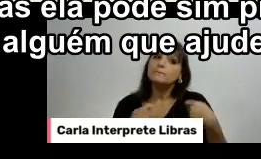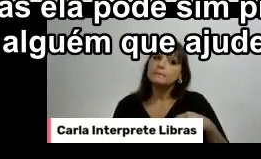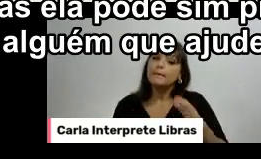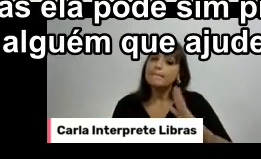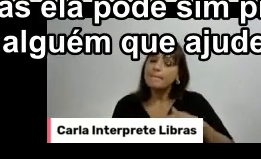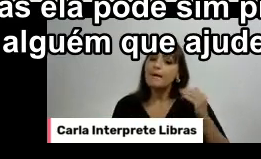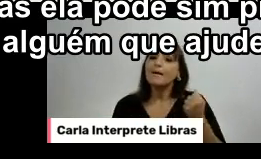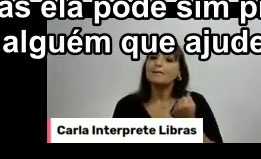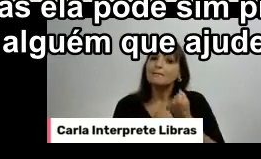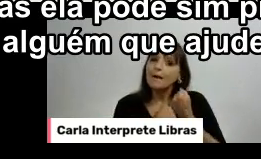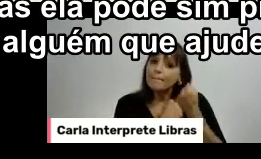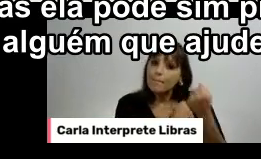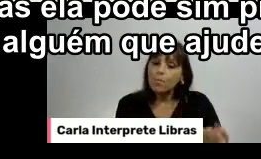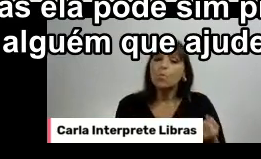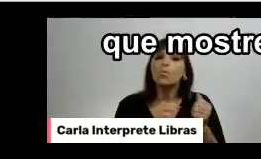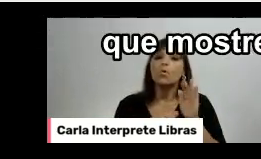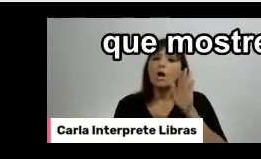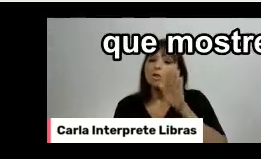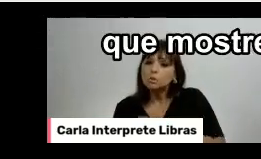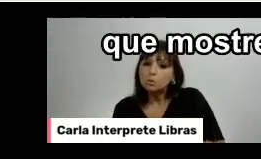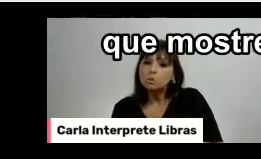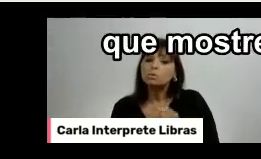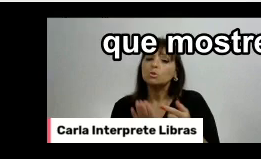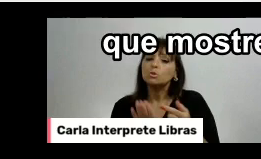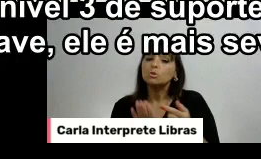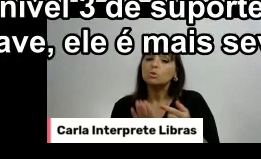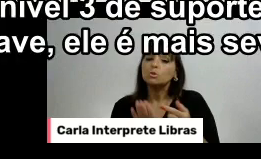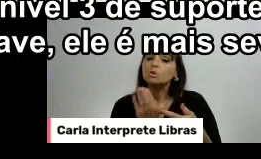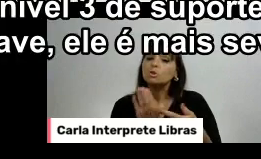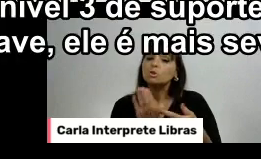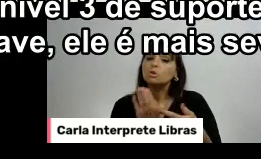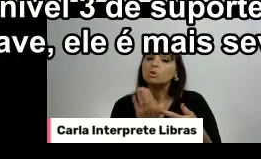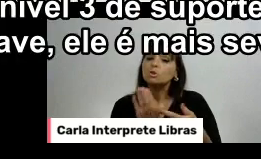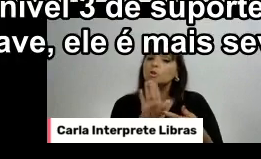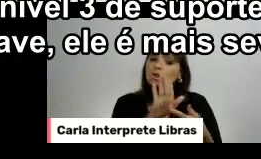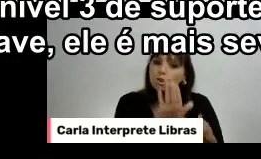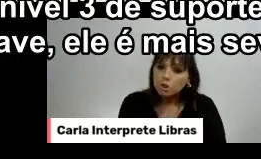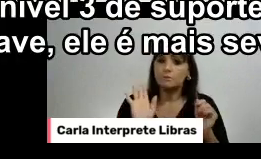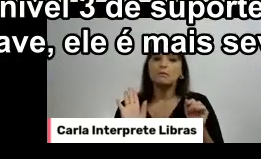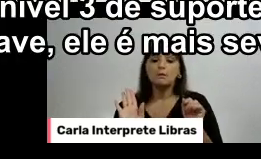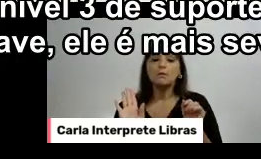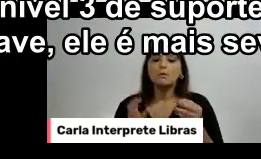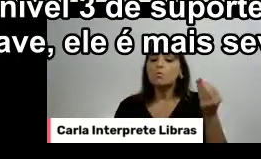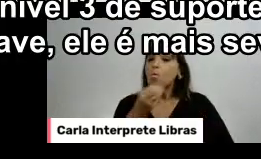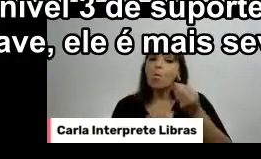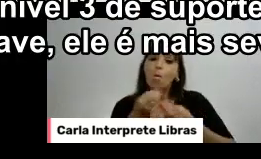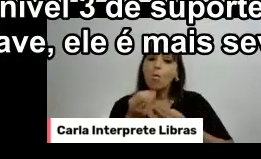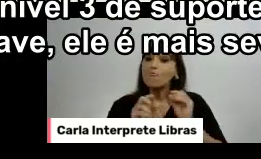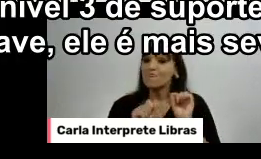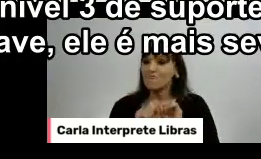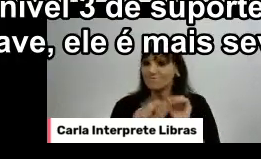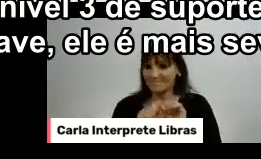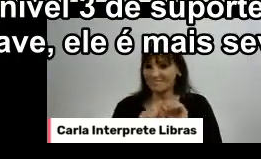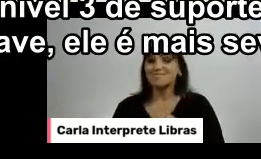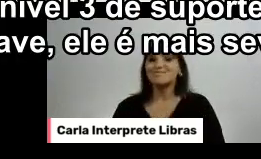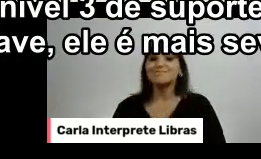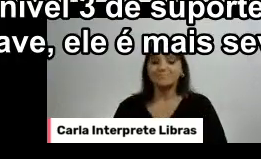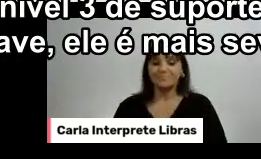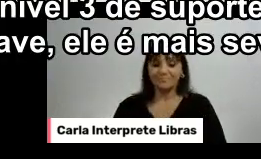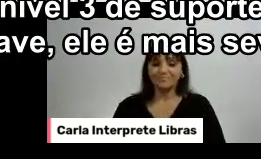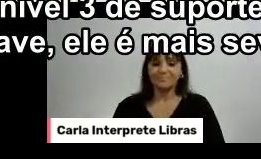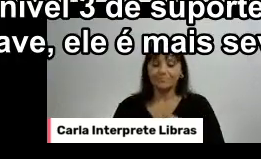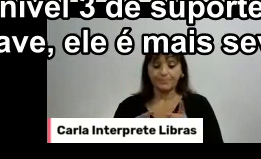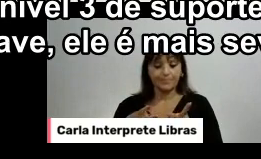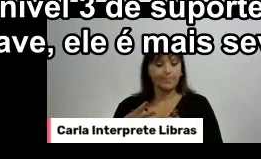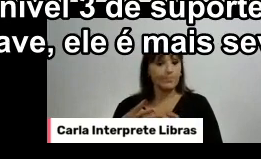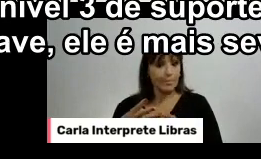alguém que ajude, que dê uma indicação, que mostre como fazer. O nível 3 de suporte, ele é um pouco mais grave, ele é